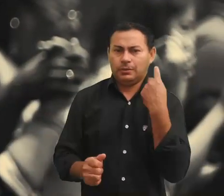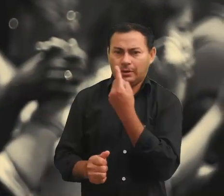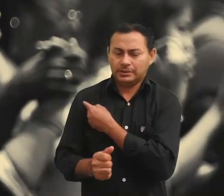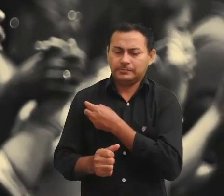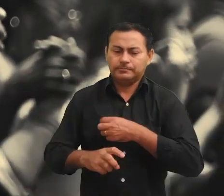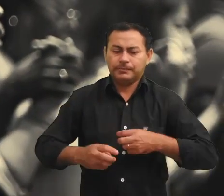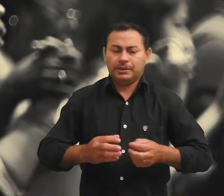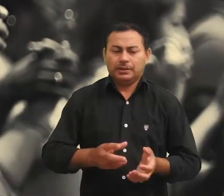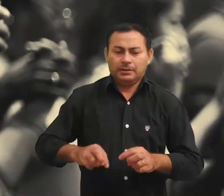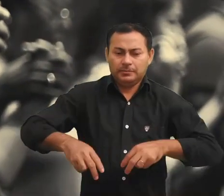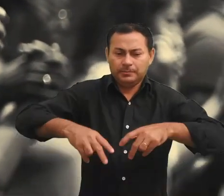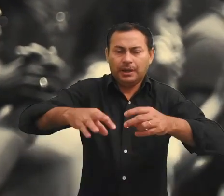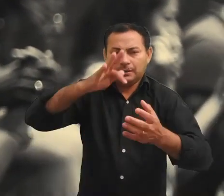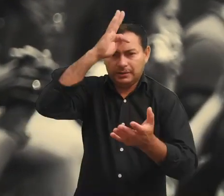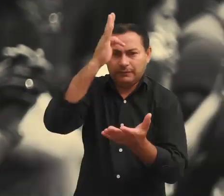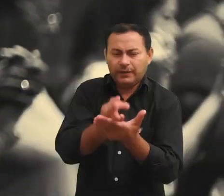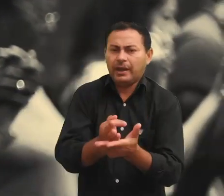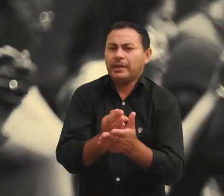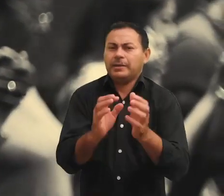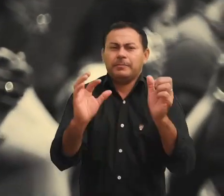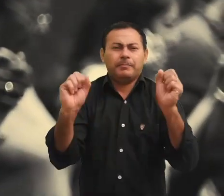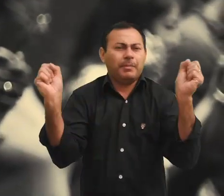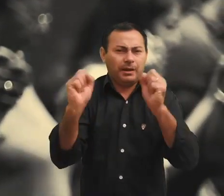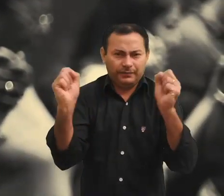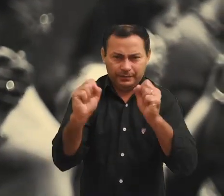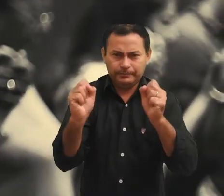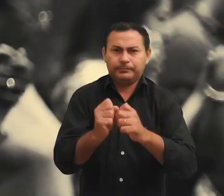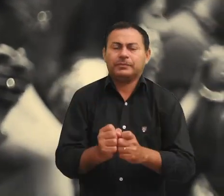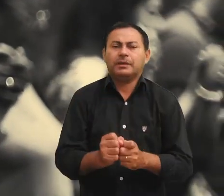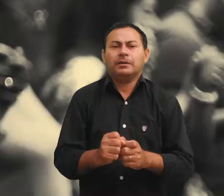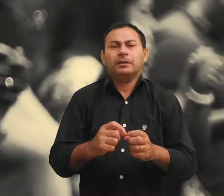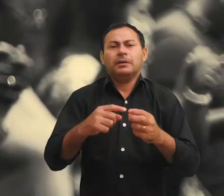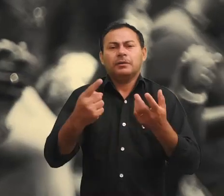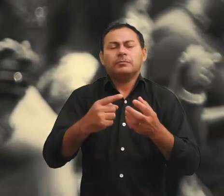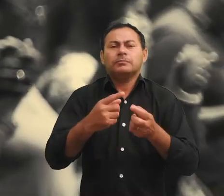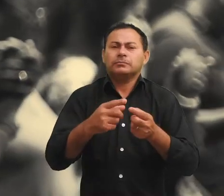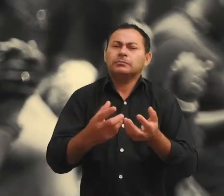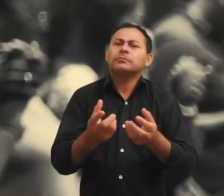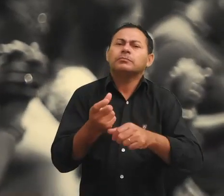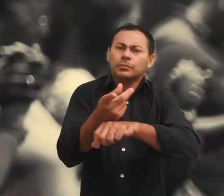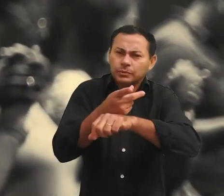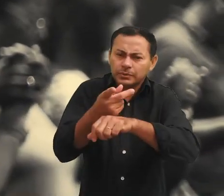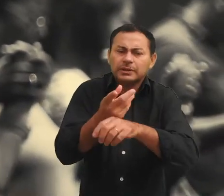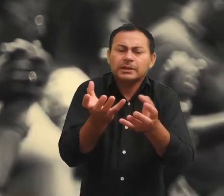conosco esta caminhada de fé tão maravilhosa. Eu diria